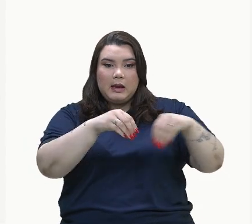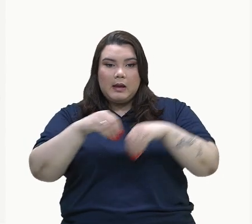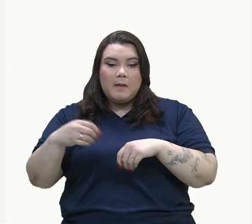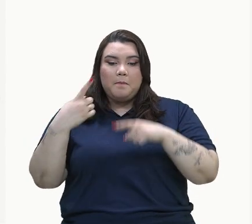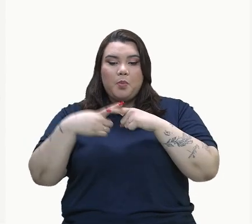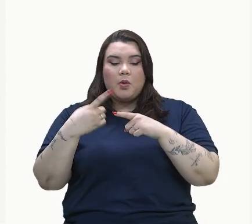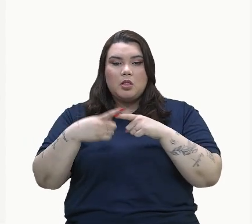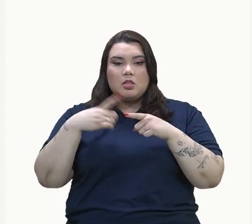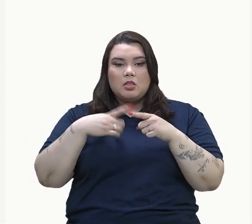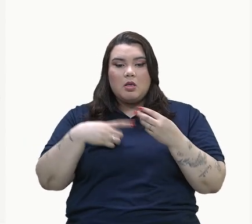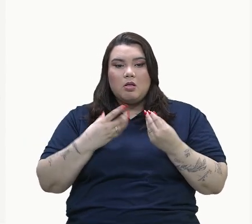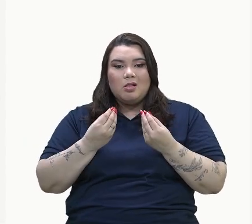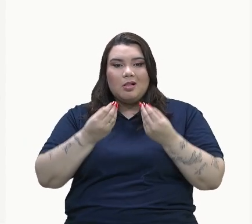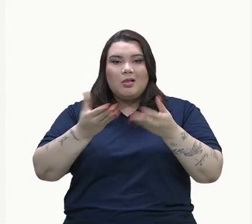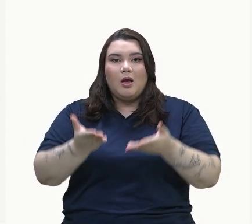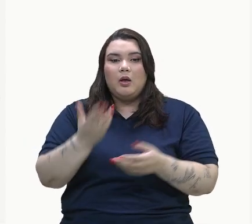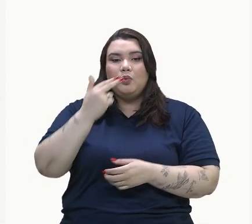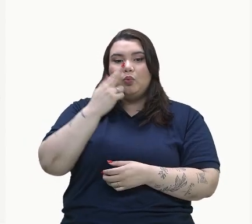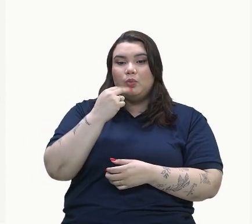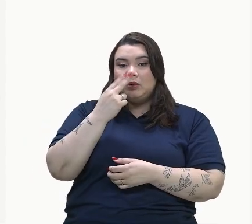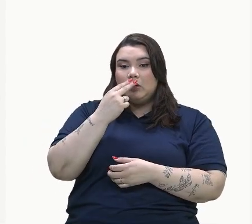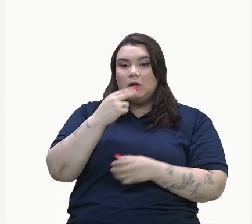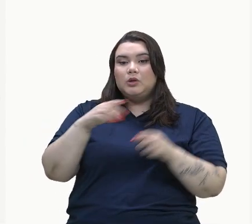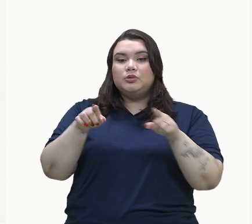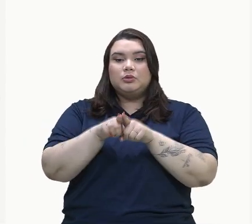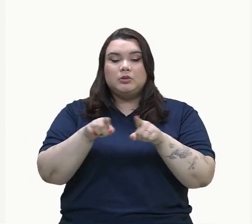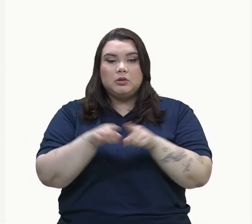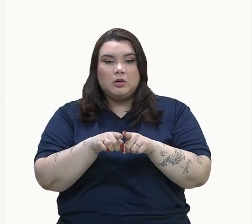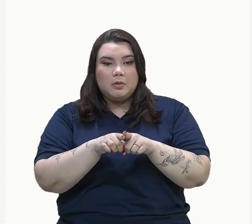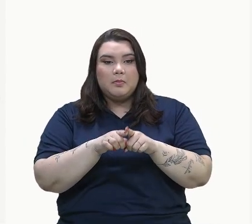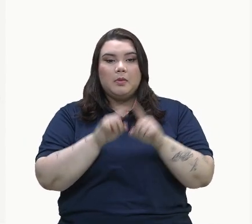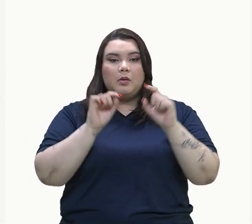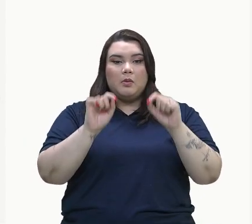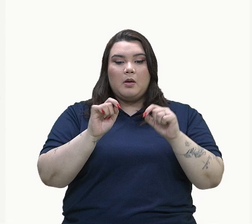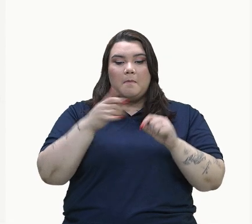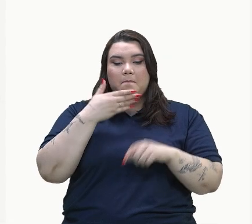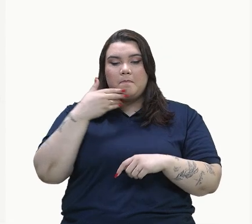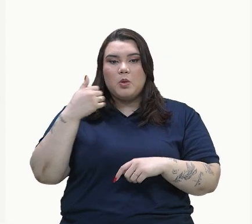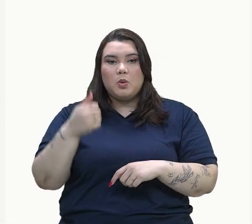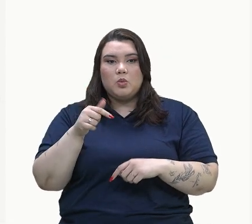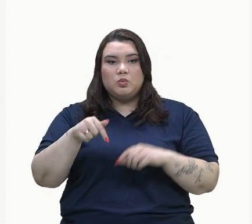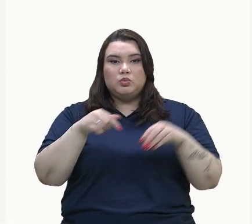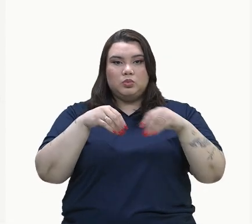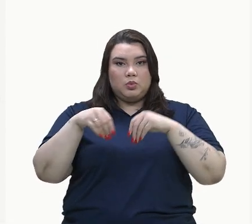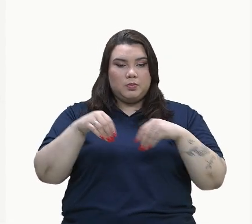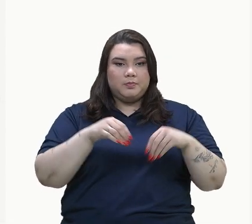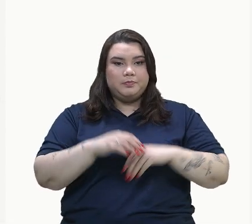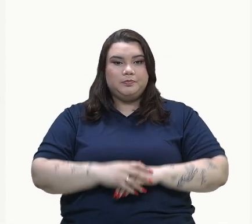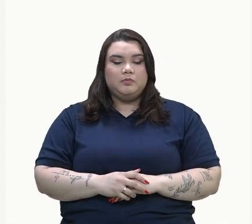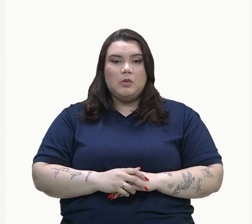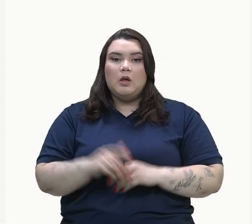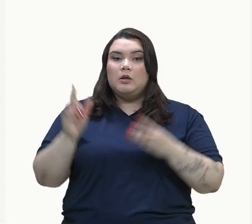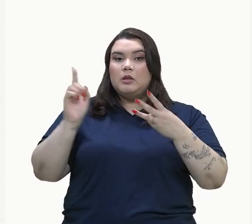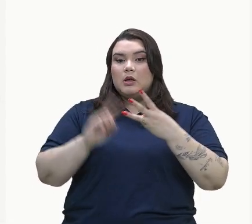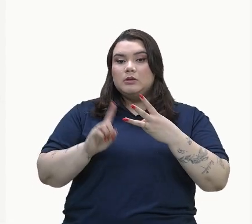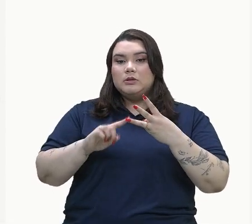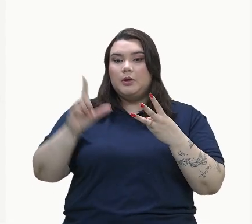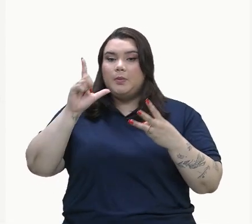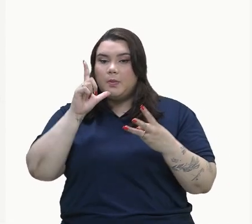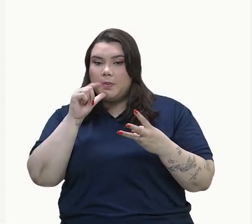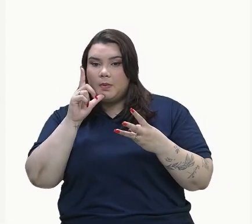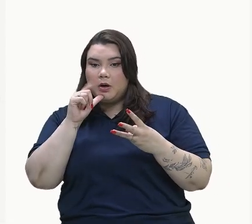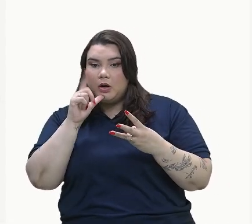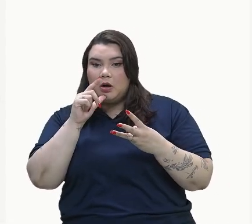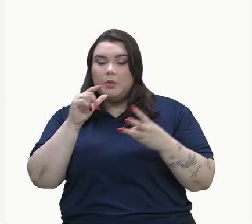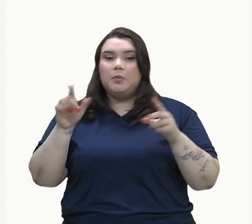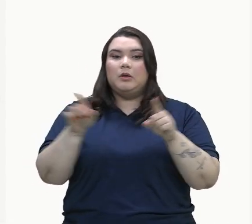enriquecendo o solo com nutrientes também e melhoram a estrutura desse solo. O solo também tem água, obviamente, e essa